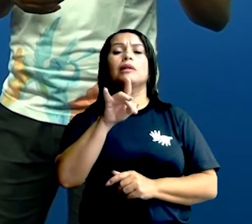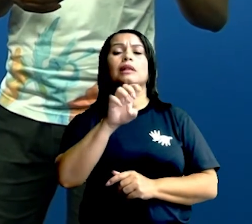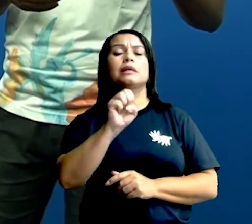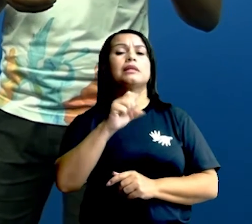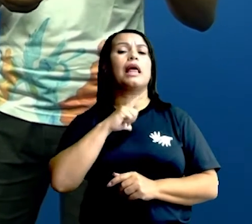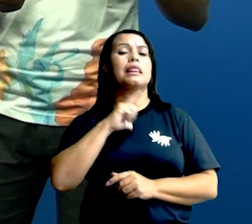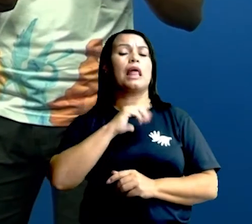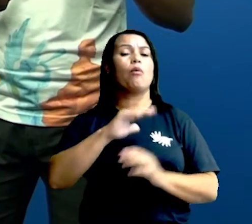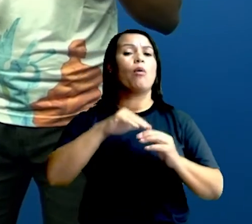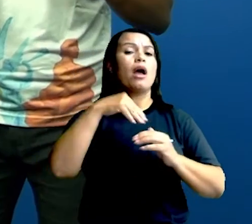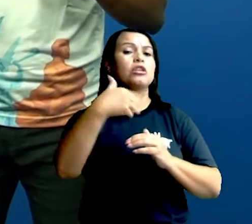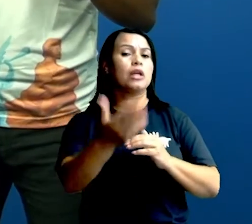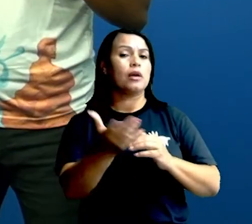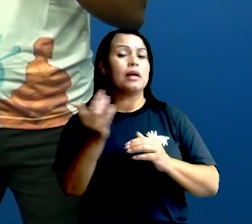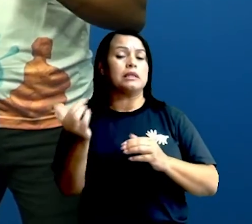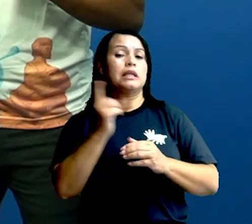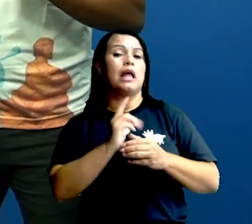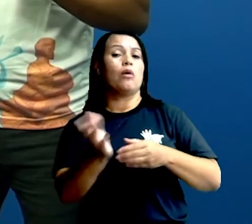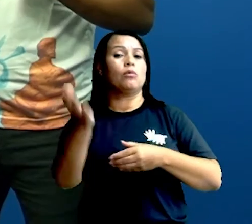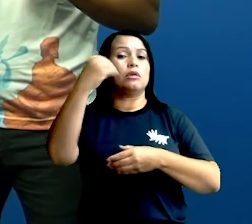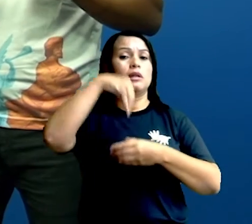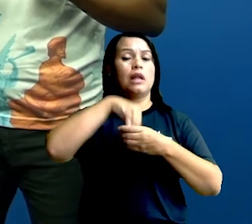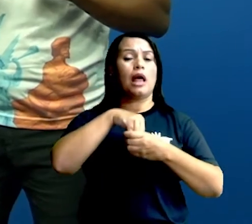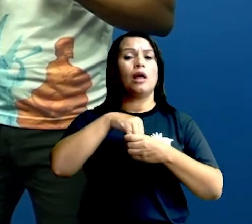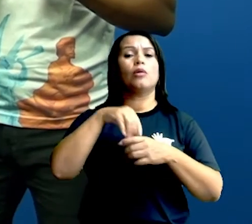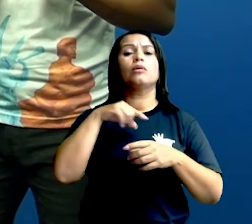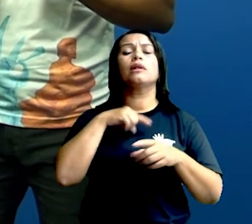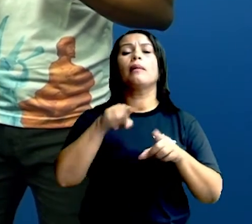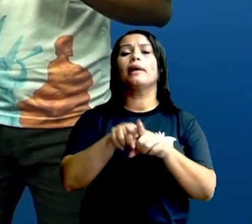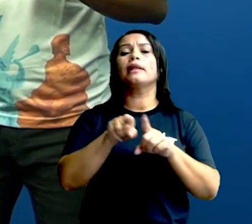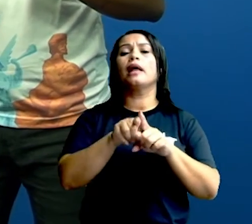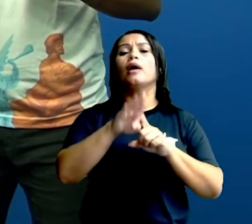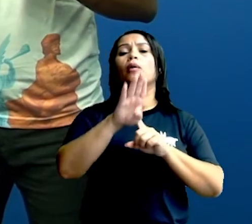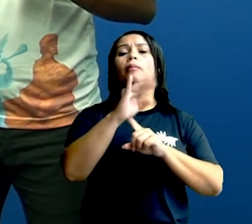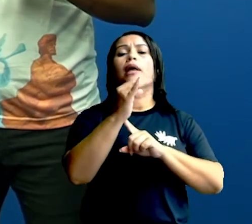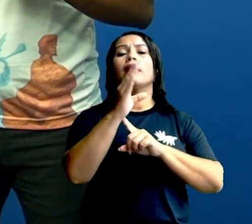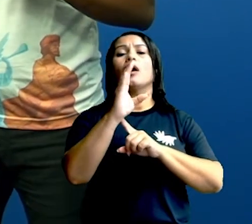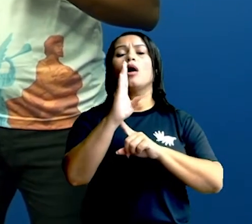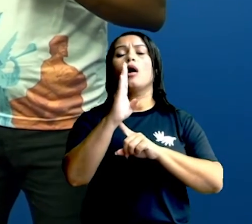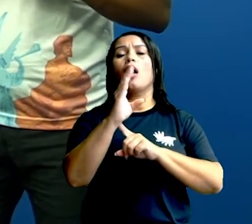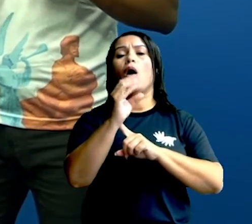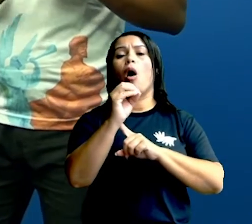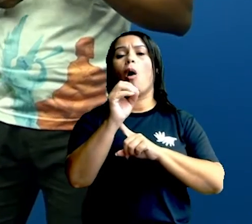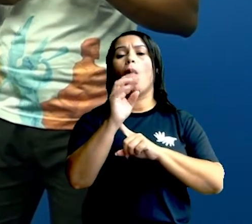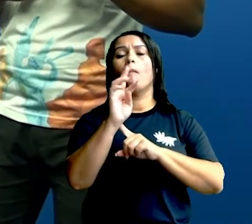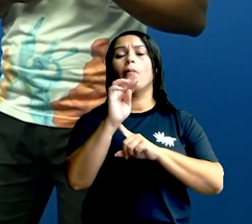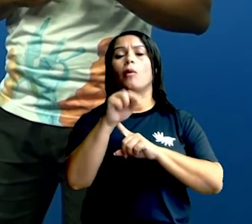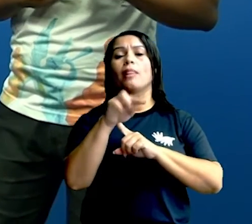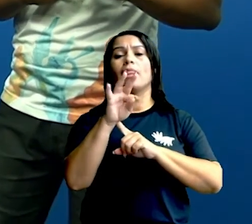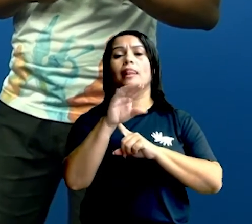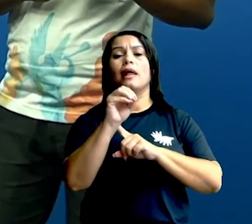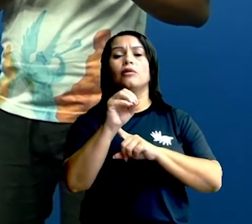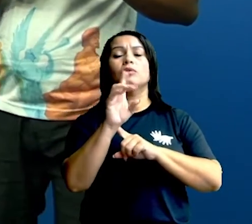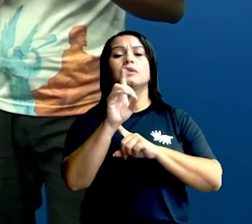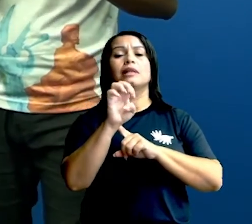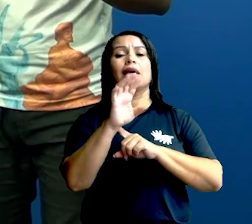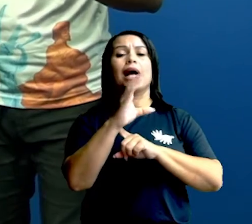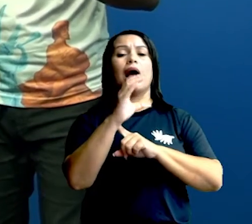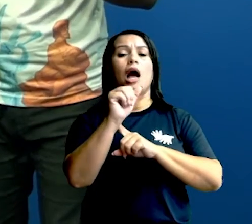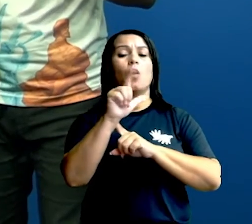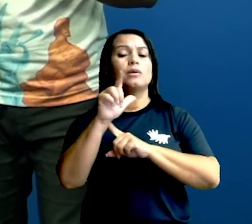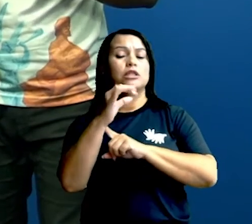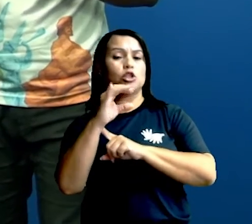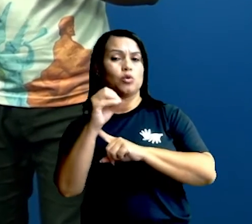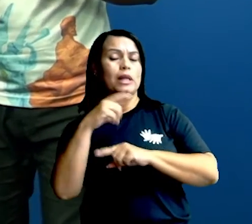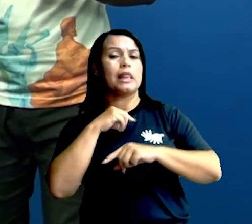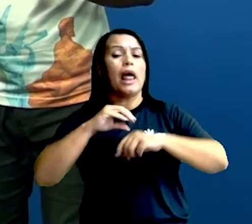de quitina, ele já vai ter um esqueleto interno de carbonato de cálcio e também recoberto por uma pele. Então, esse